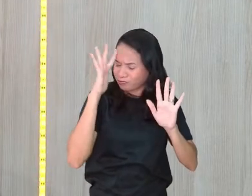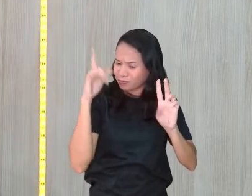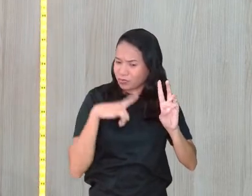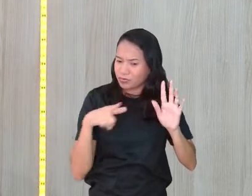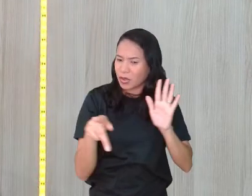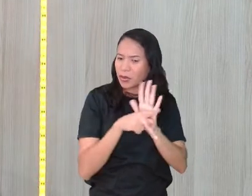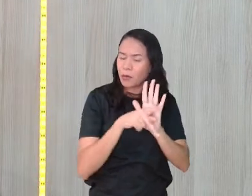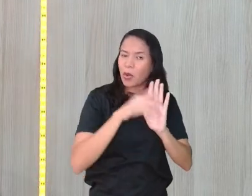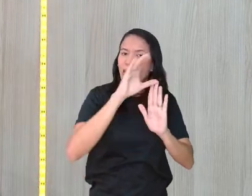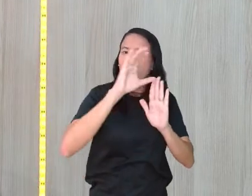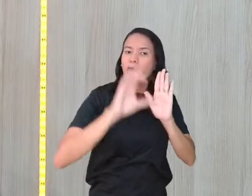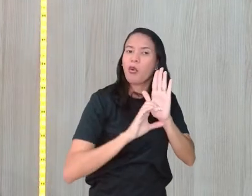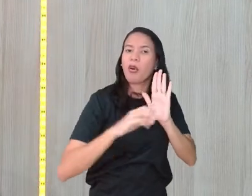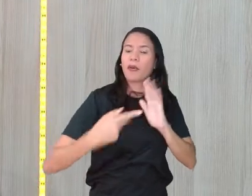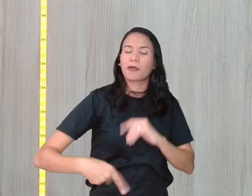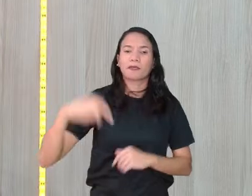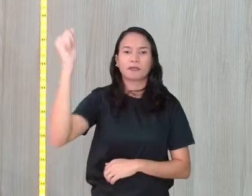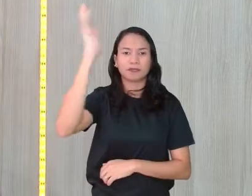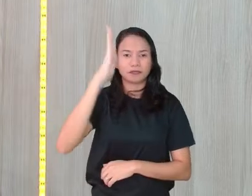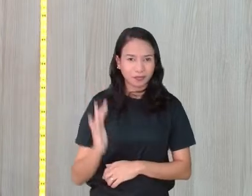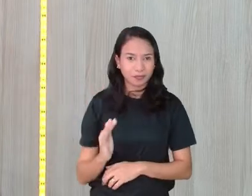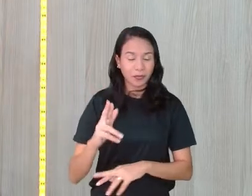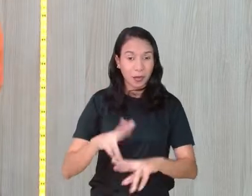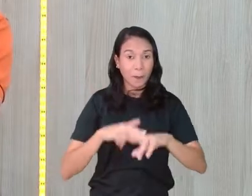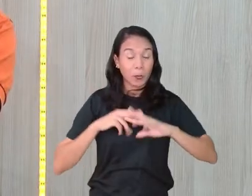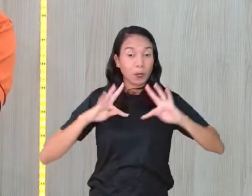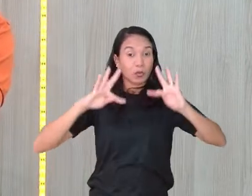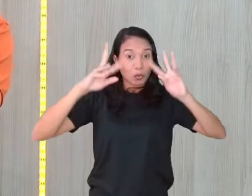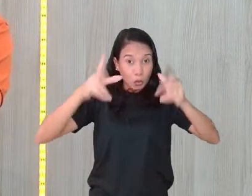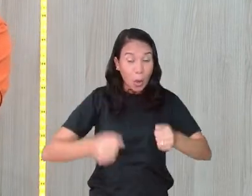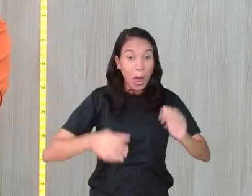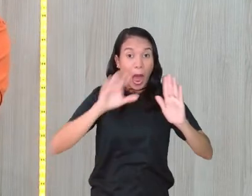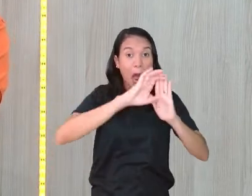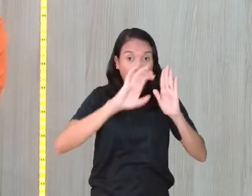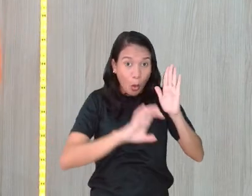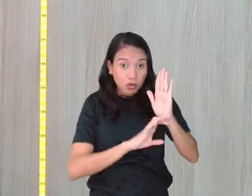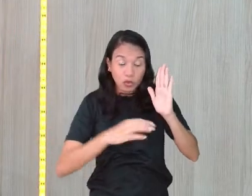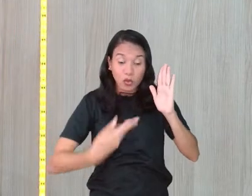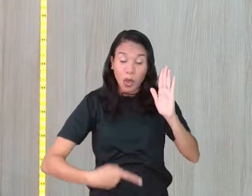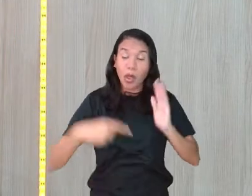Constituição para o Brasil. E aí o que é que acontece? Todas as constituições,